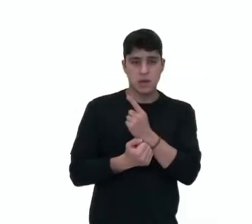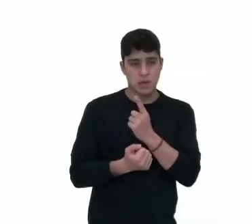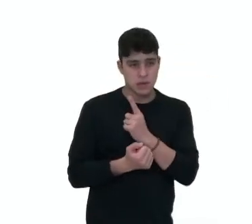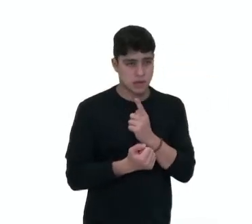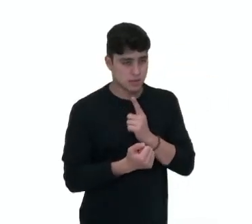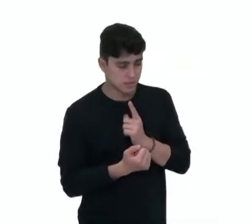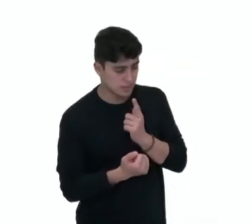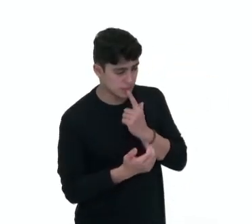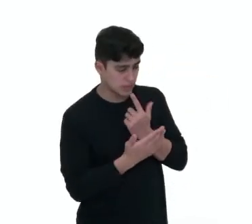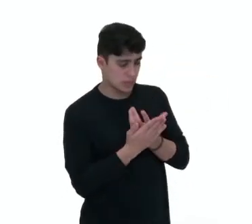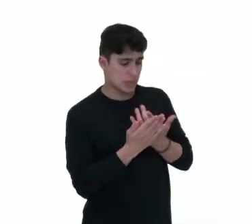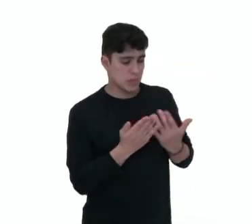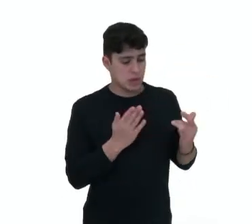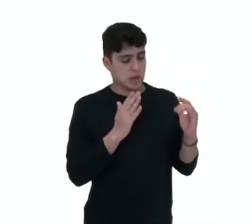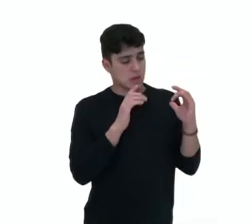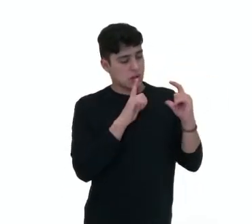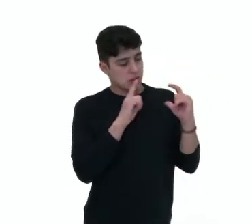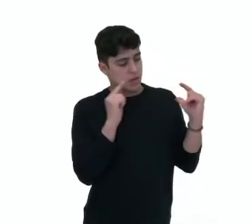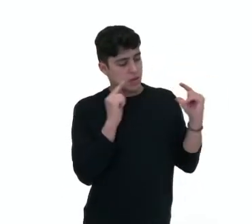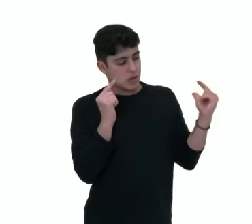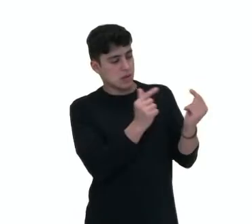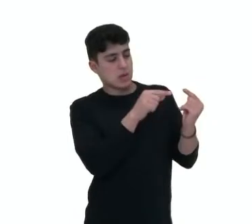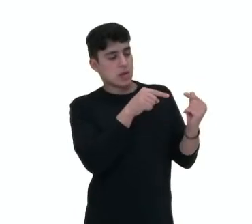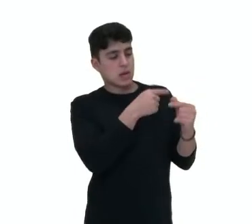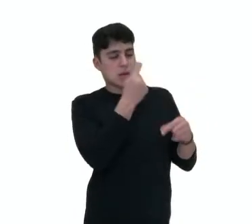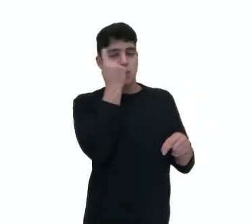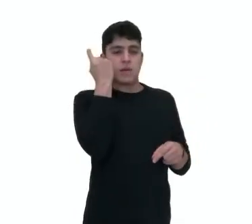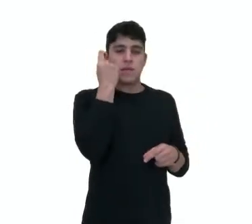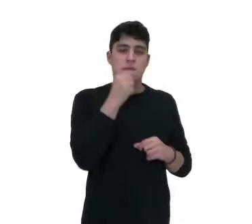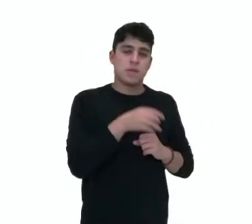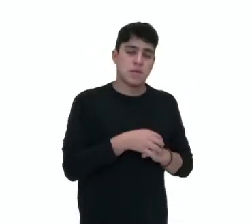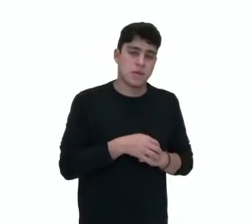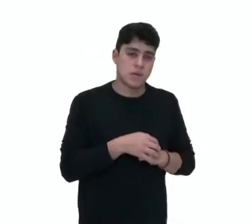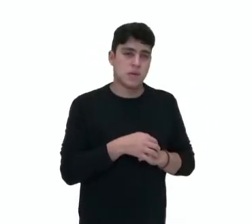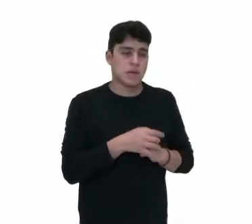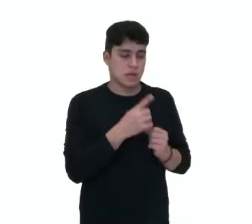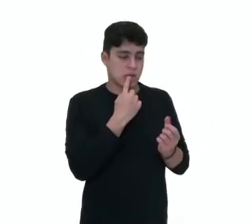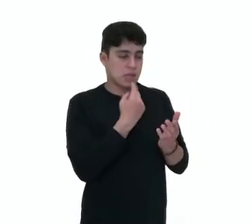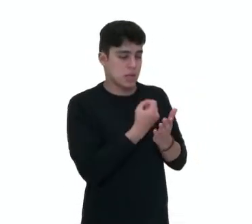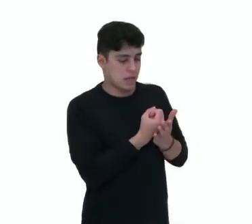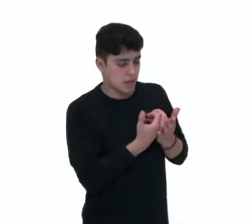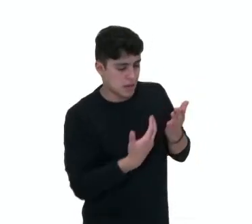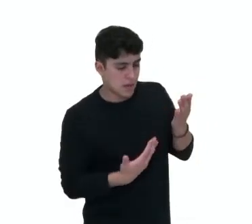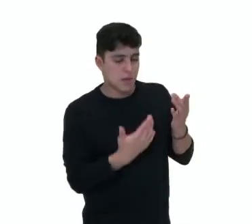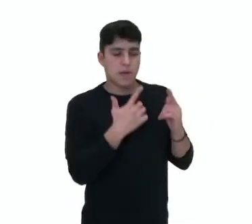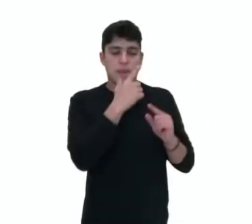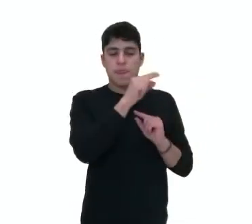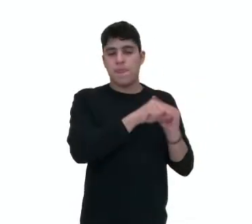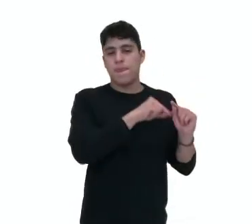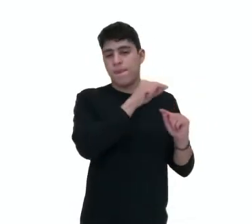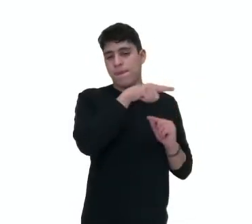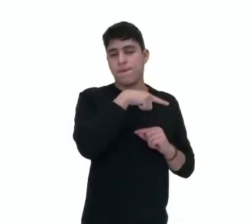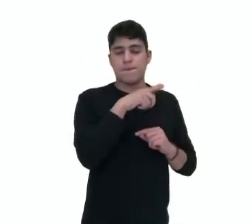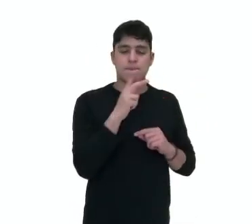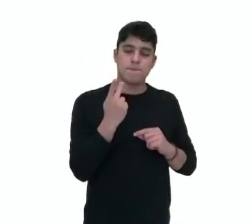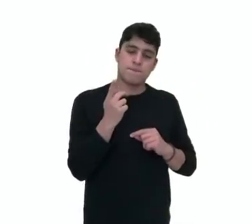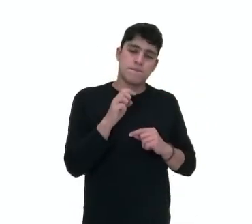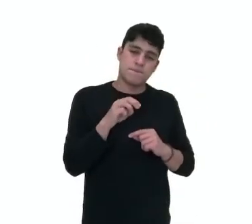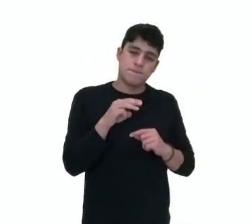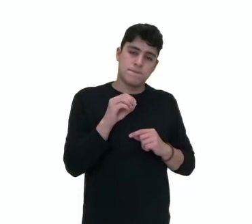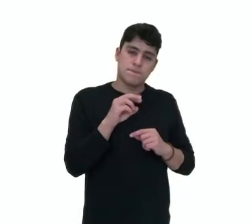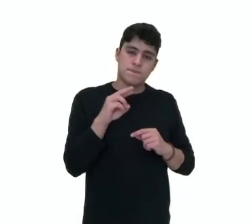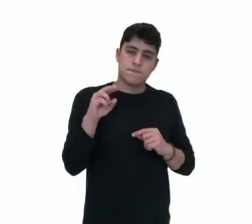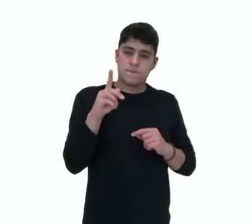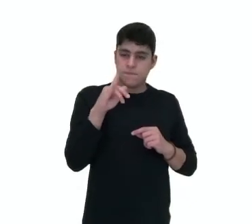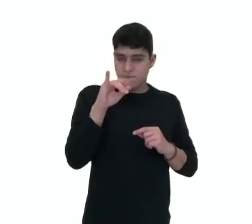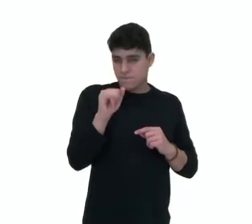vaso sanguíneo que por alguma razão ele rompeu, libera o sangue, então nós temos uma hemorragia. As